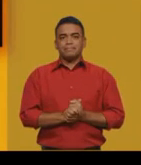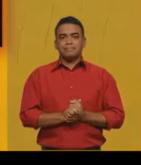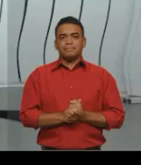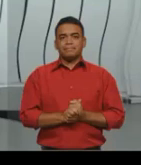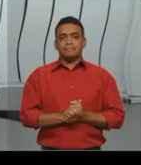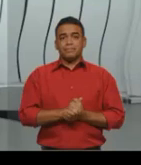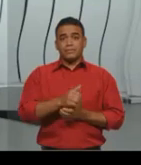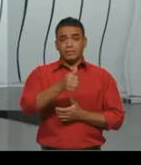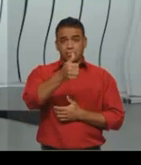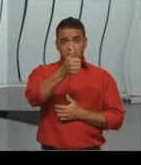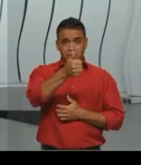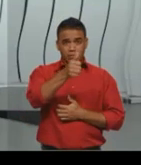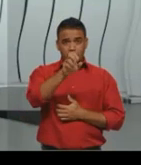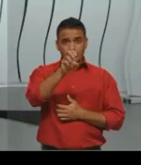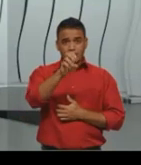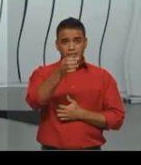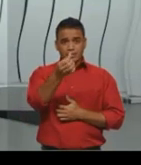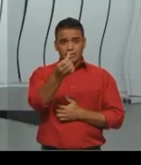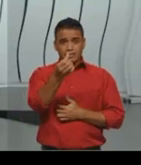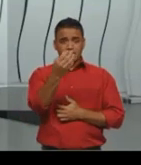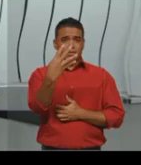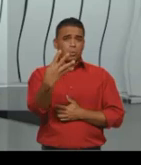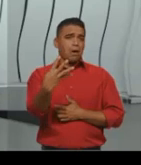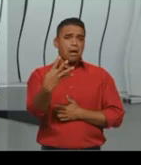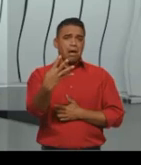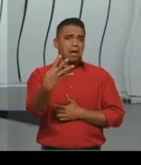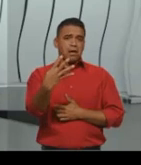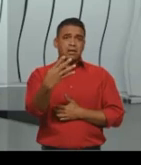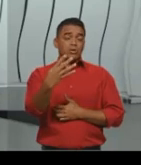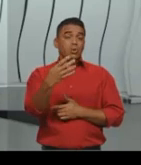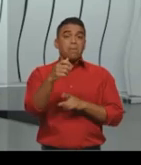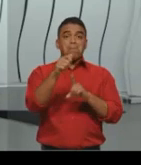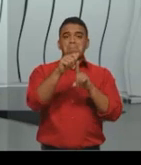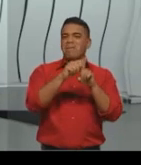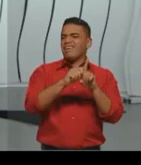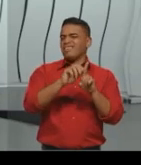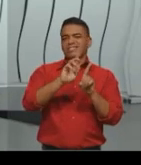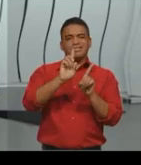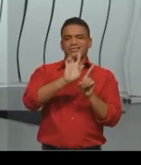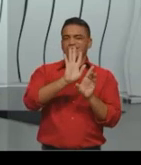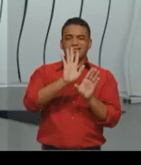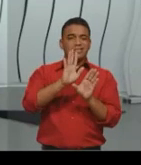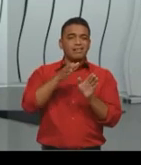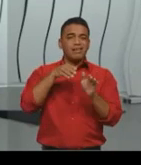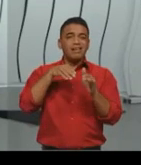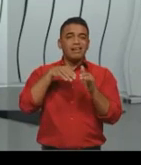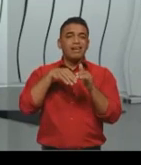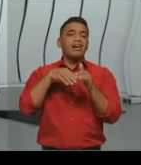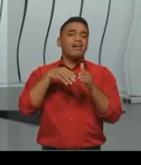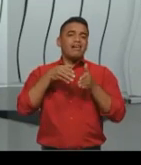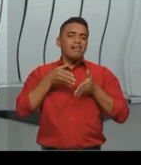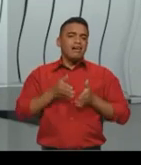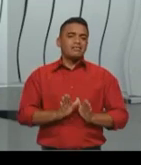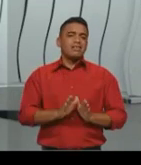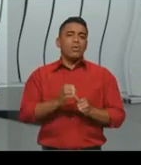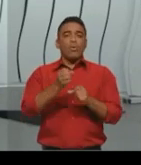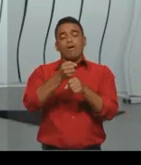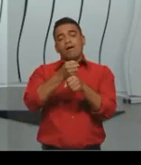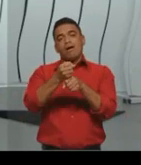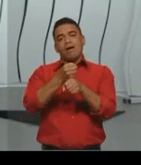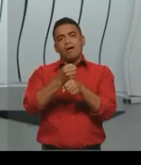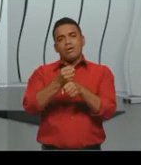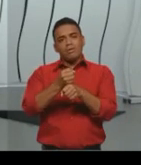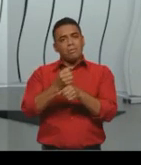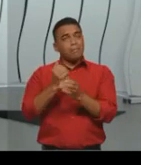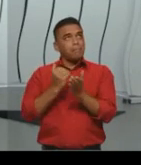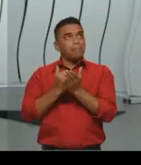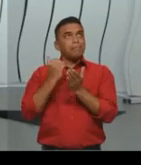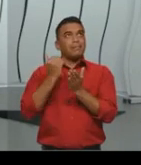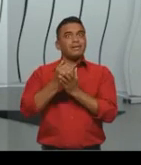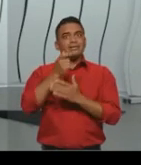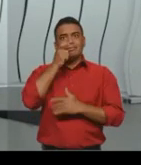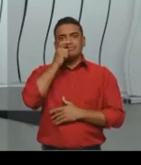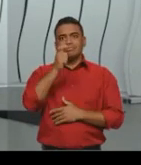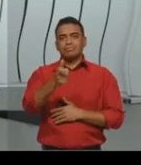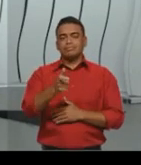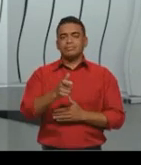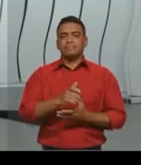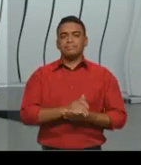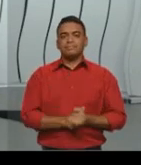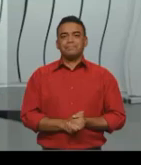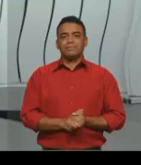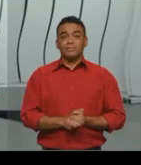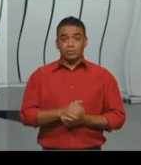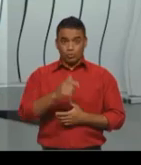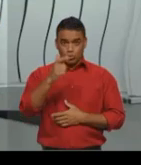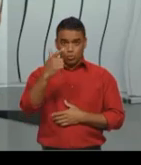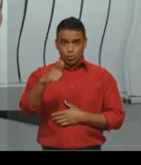1564. Então responde uma coisa assim, põe data de mês não, nasceu no ano, é o que mais nos interessa. Então vamos passar para outra